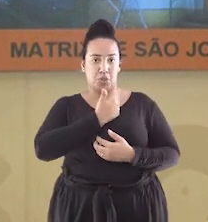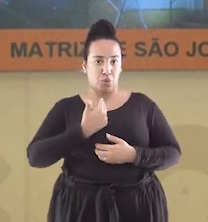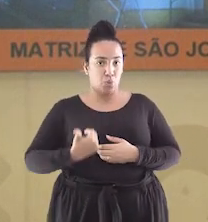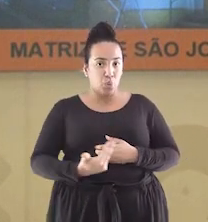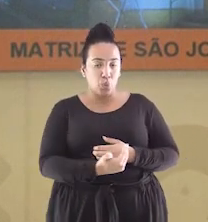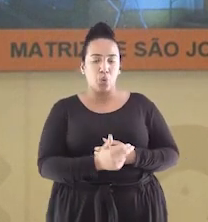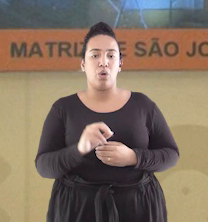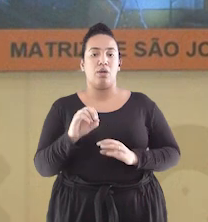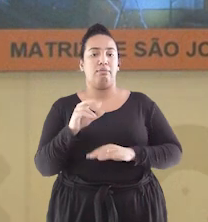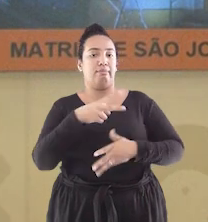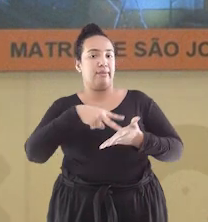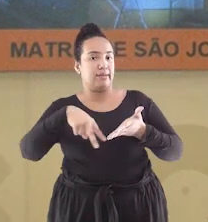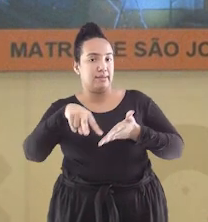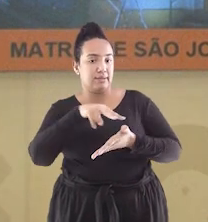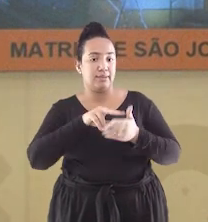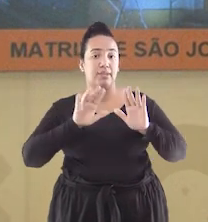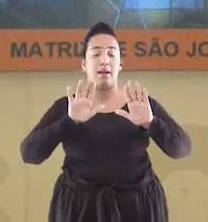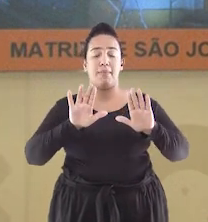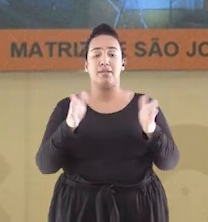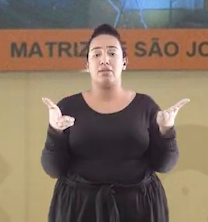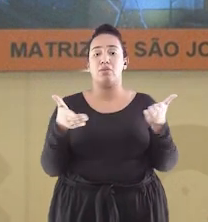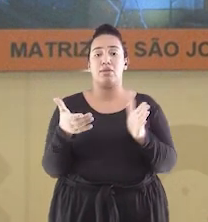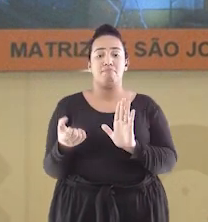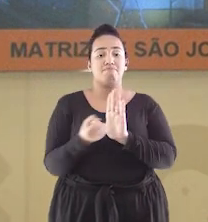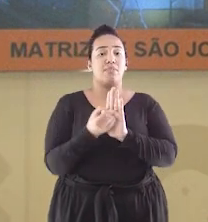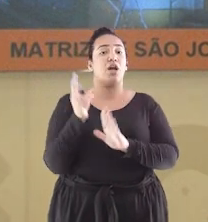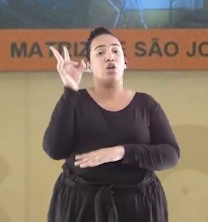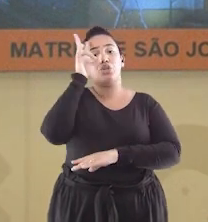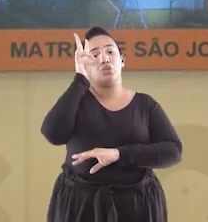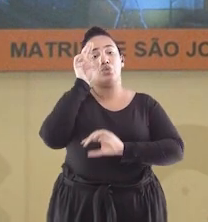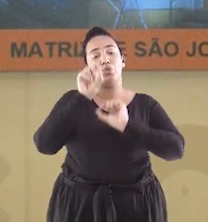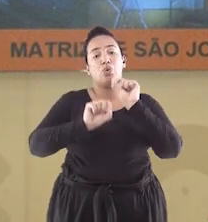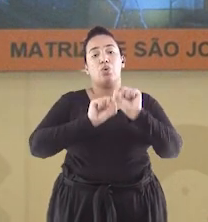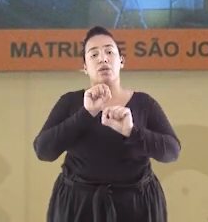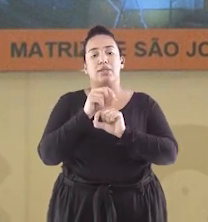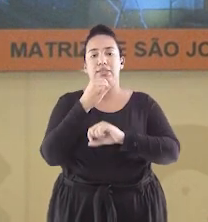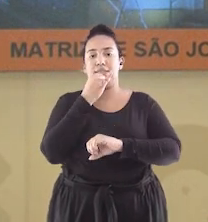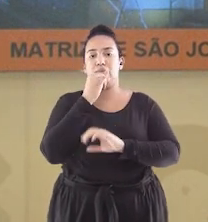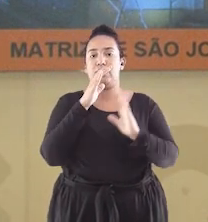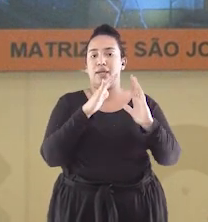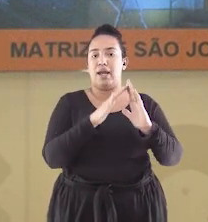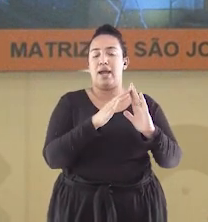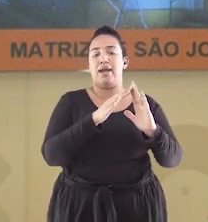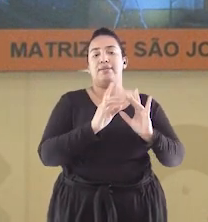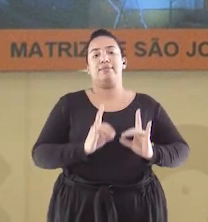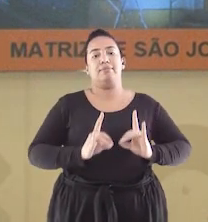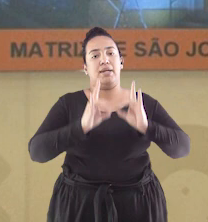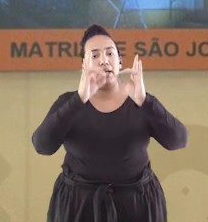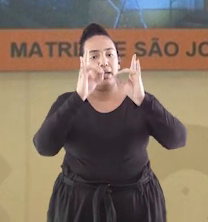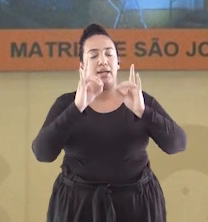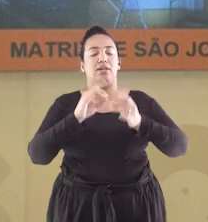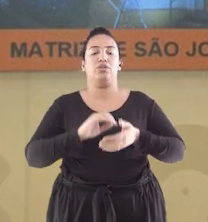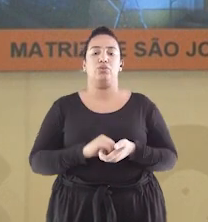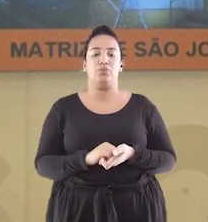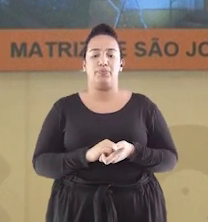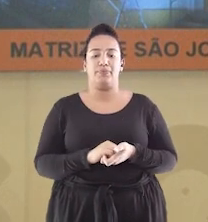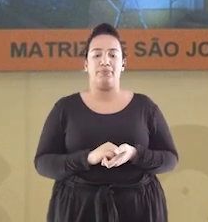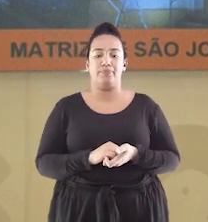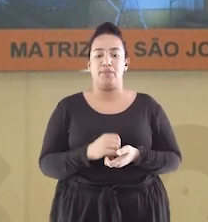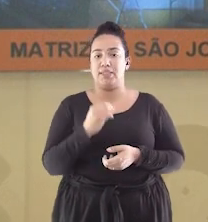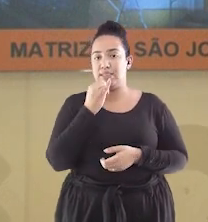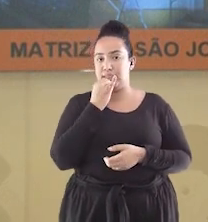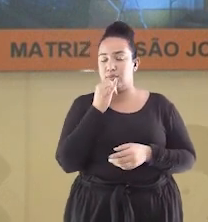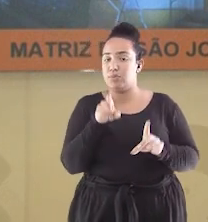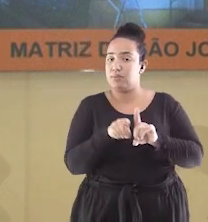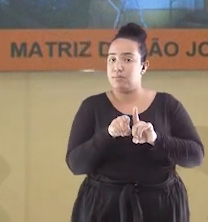uma dança. O patrimônio histórico está mais ligado a bens móveis, como construções, prédios ou bens naturais, como